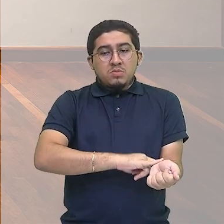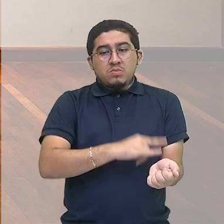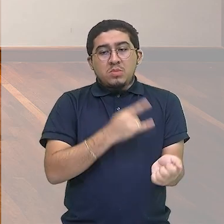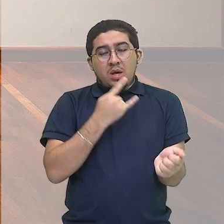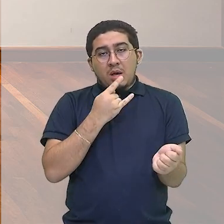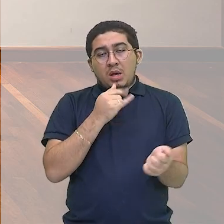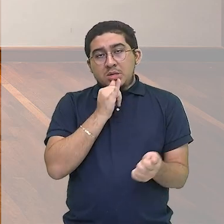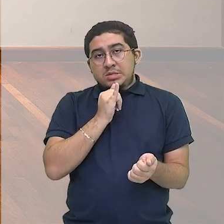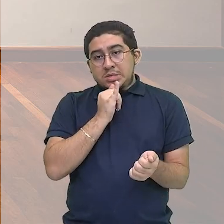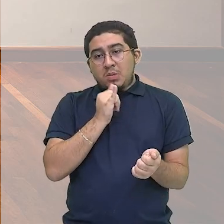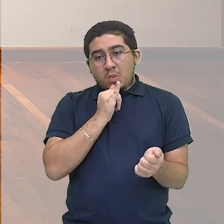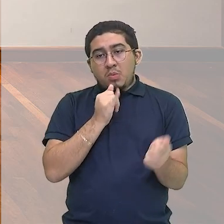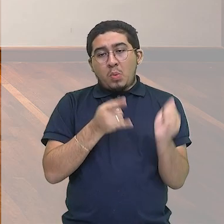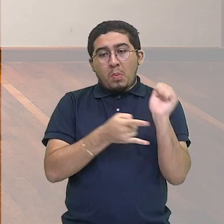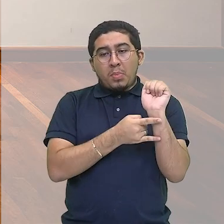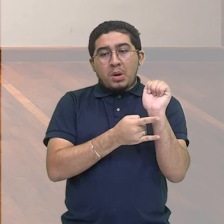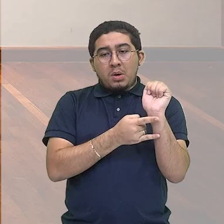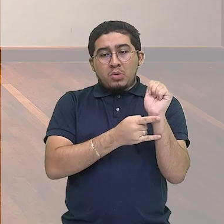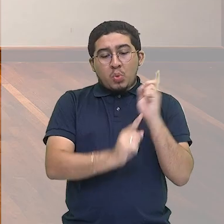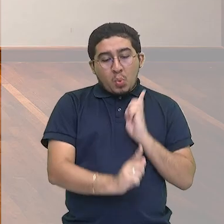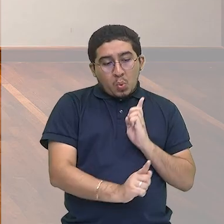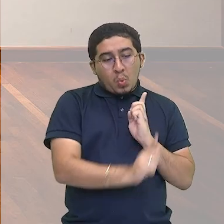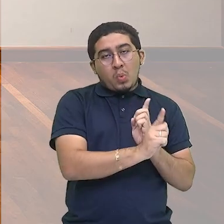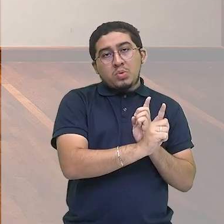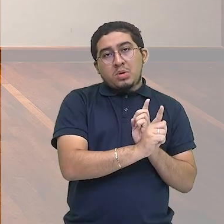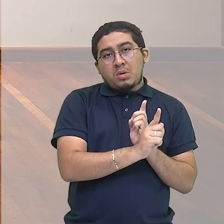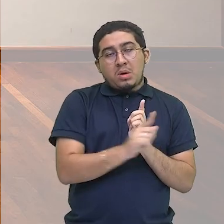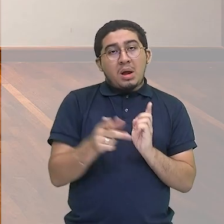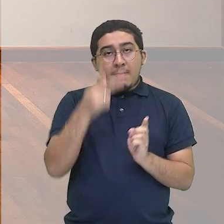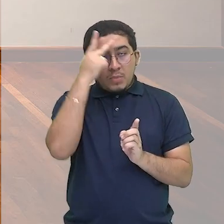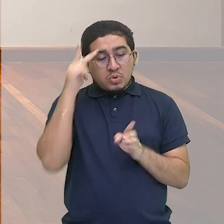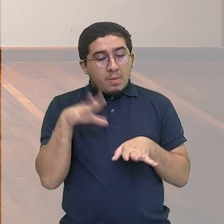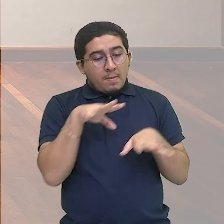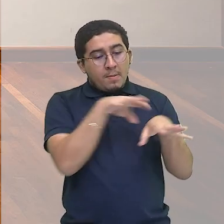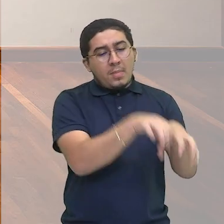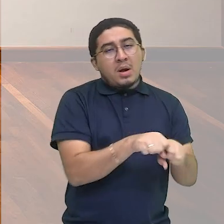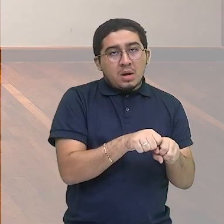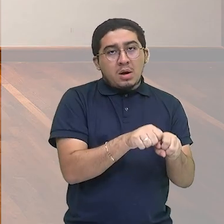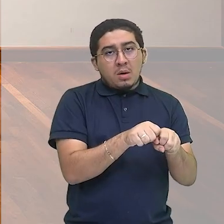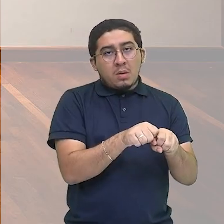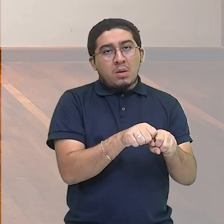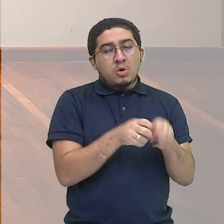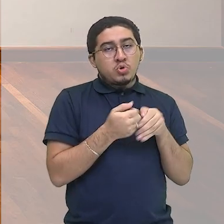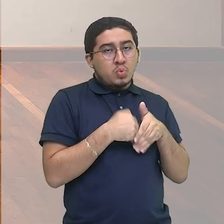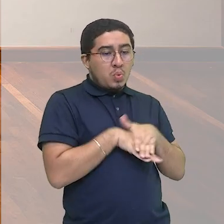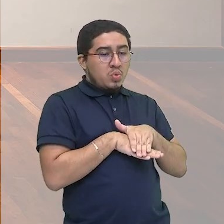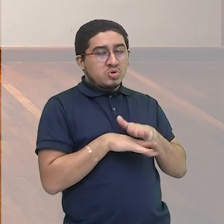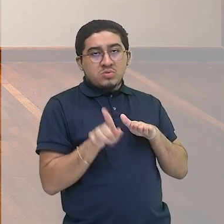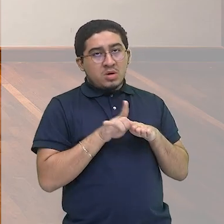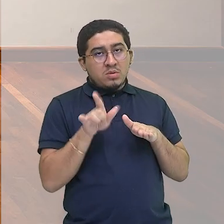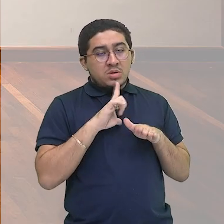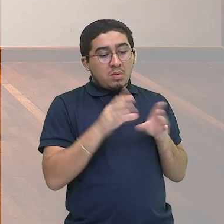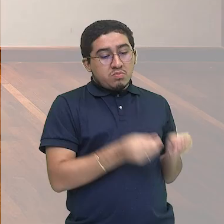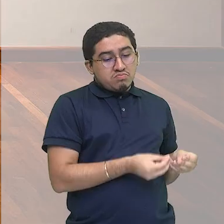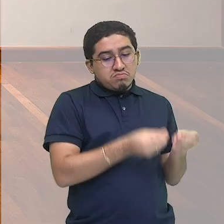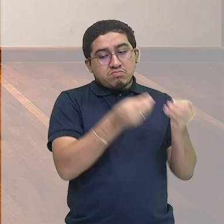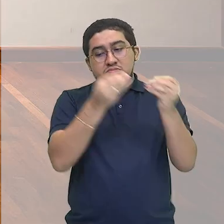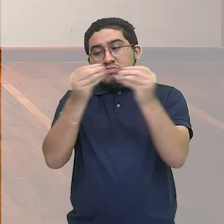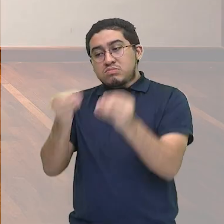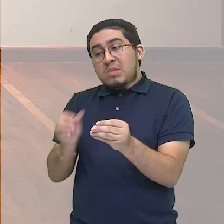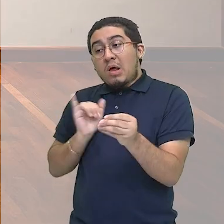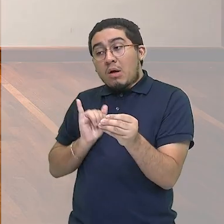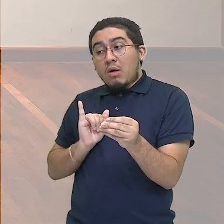pega essa bolsa e, em vez de ficar, ele vai lá e entrega, né, para a sua chefia, diz: olha, isso aqui